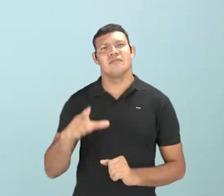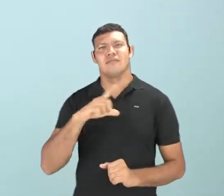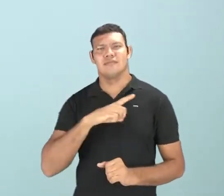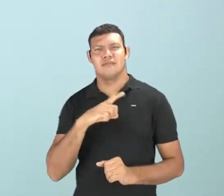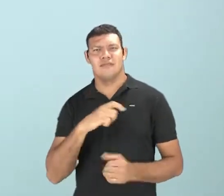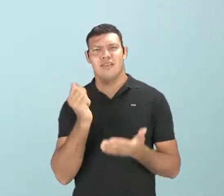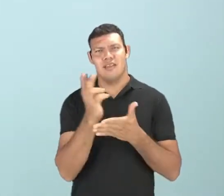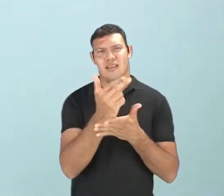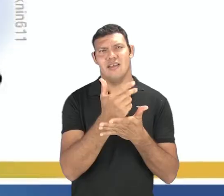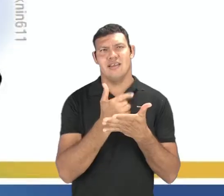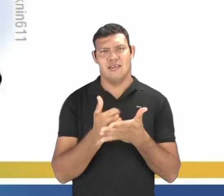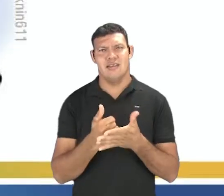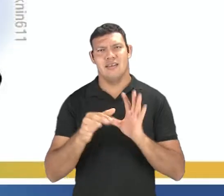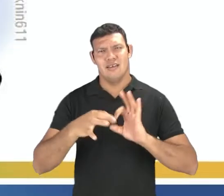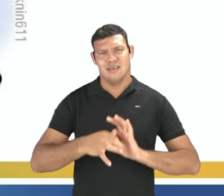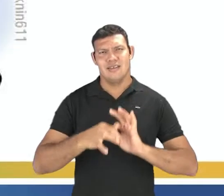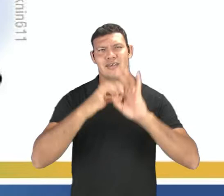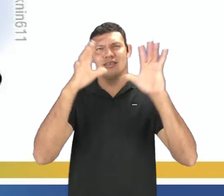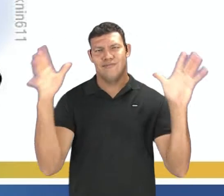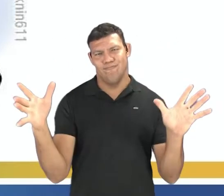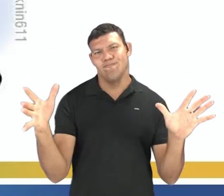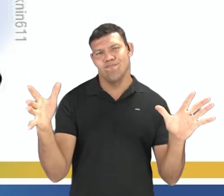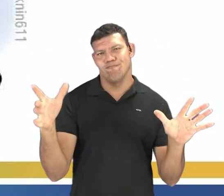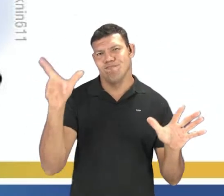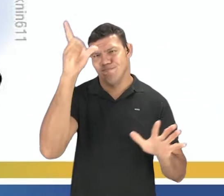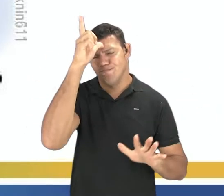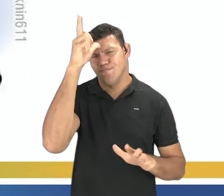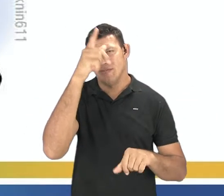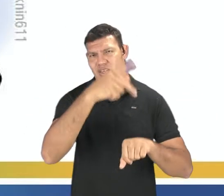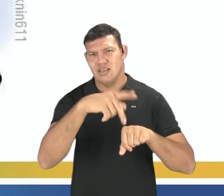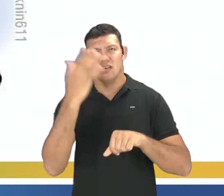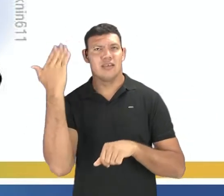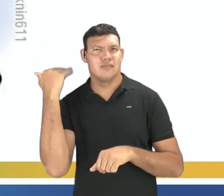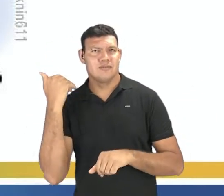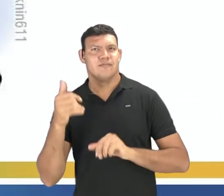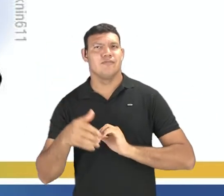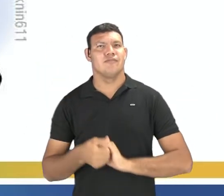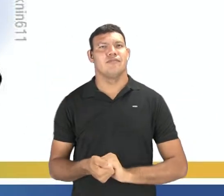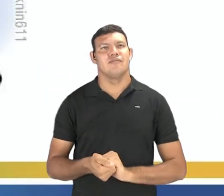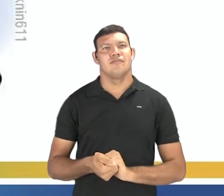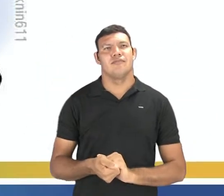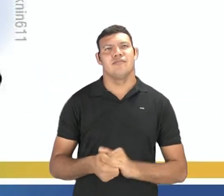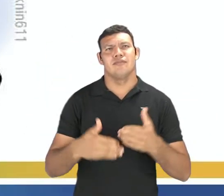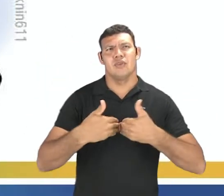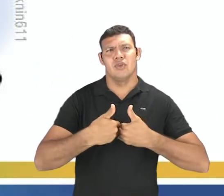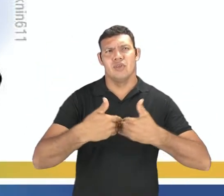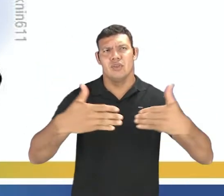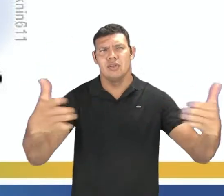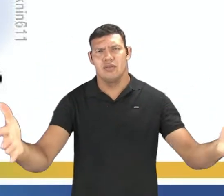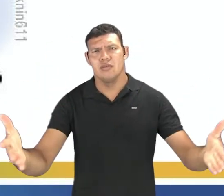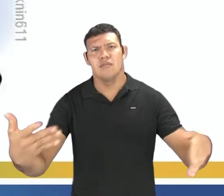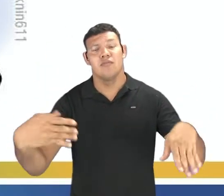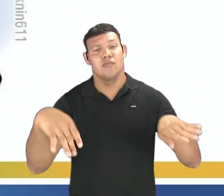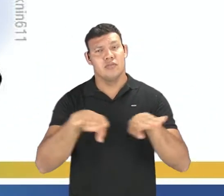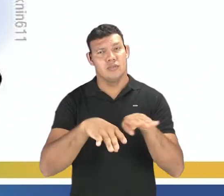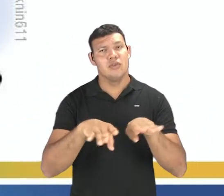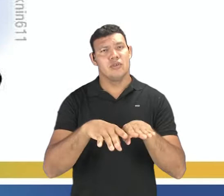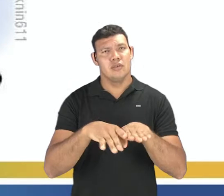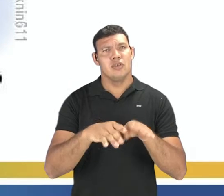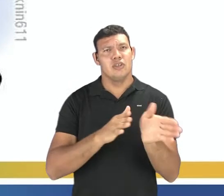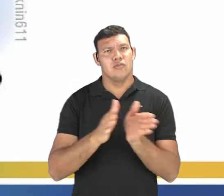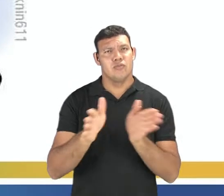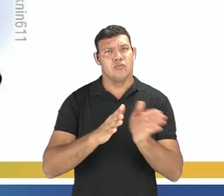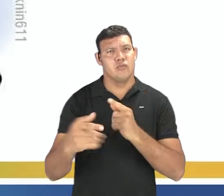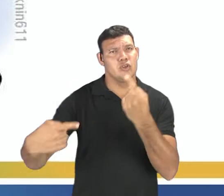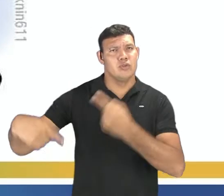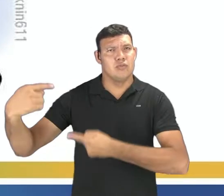charge, né, como se fosse a liberdade para a União Soviética. Dá uma olhada aí, glasnost. Abertura e transparência política. Concessão de